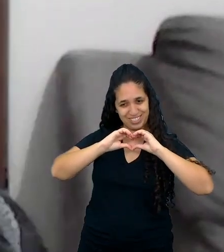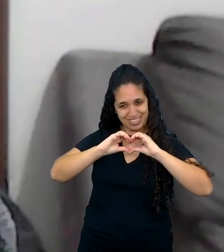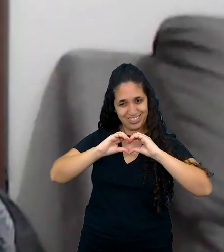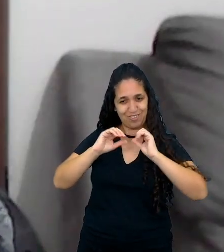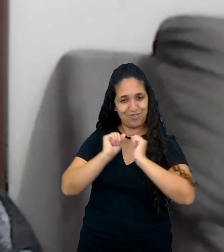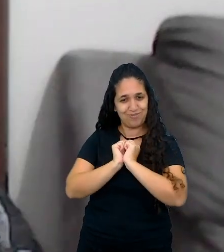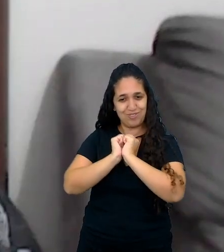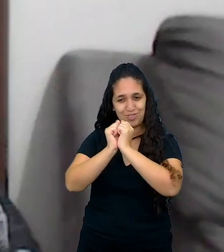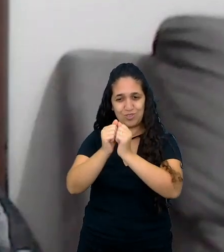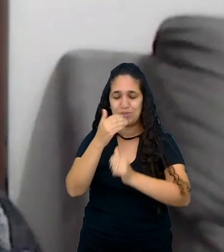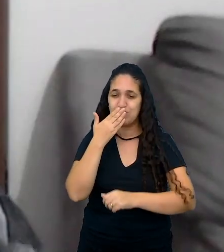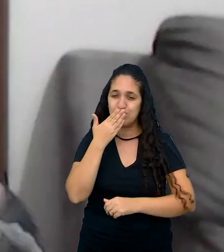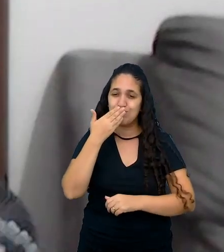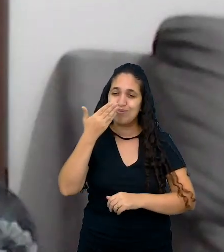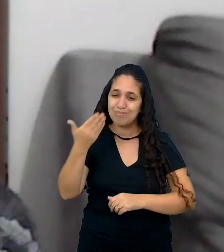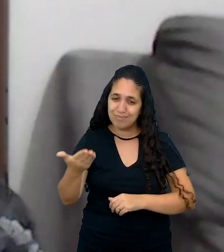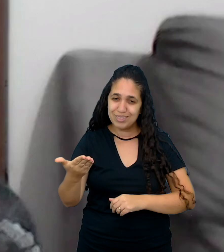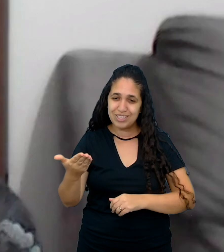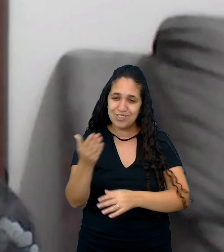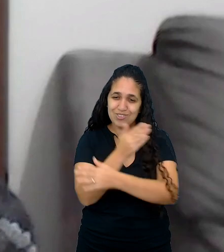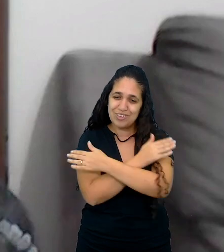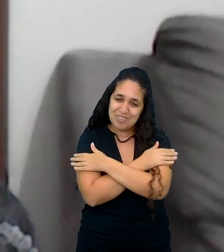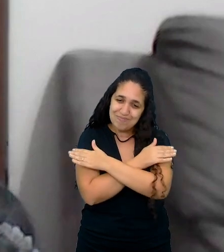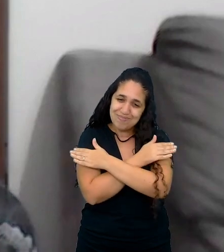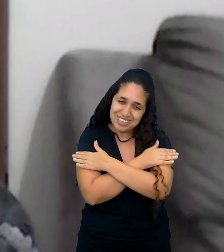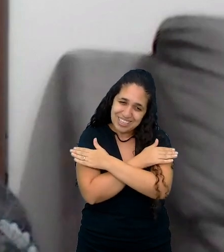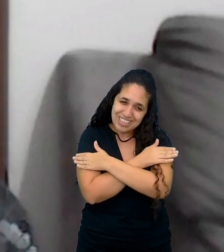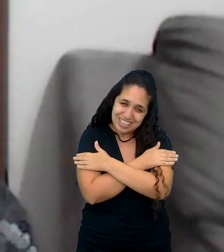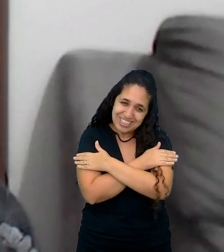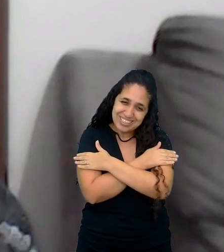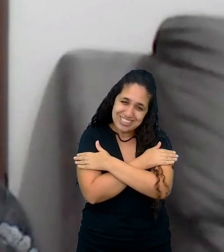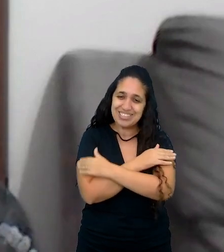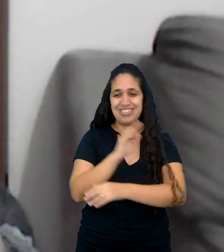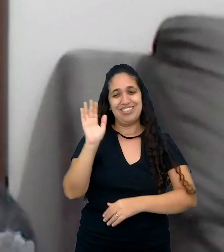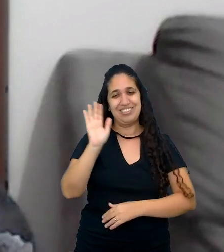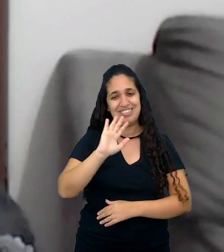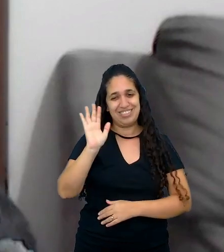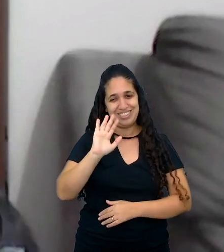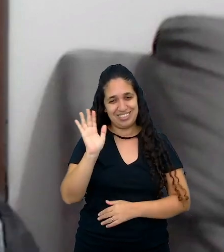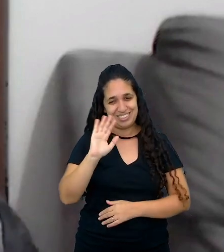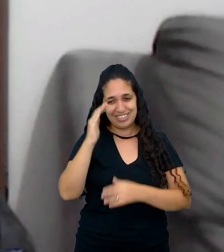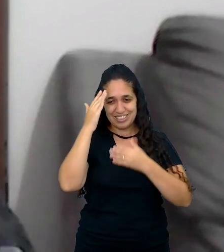vocês. Um grande beijo, um abraço, cuide-se e até breve.